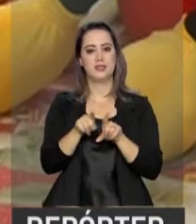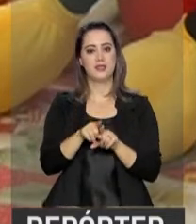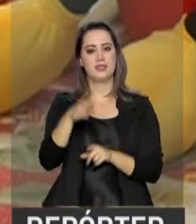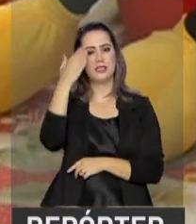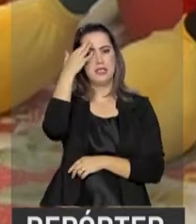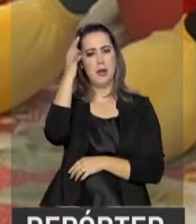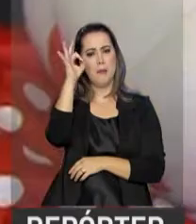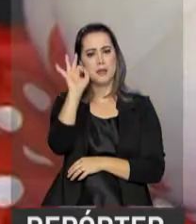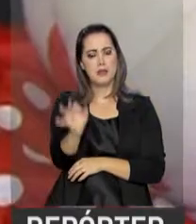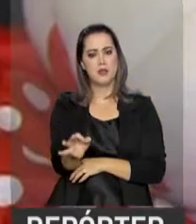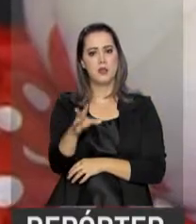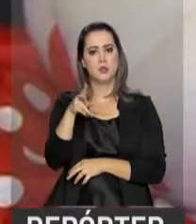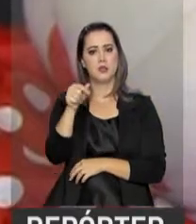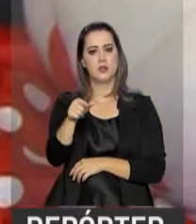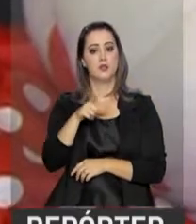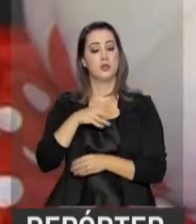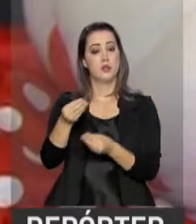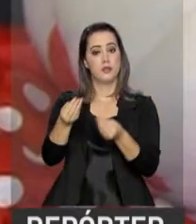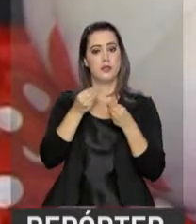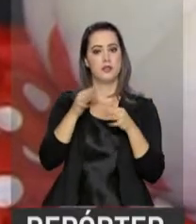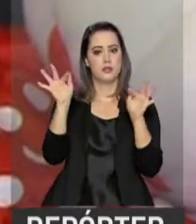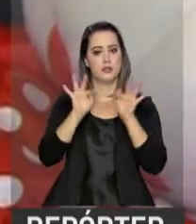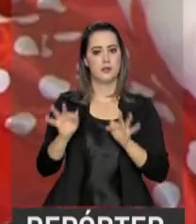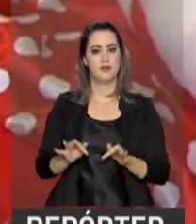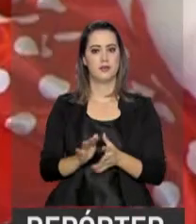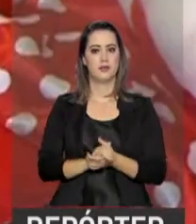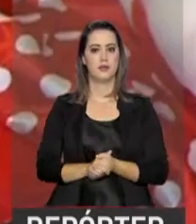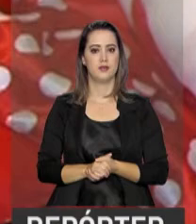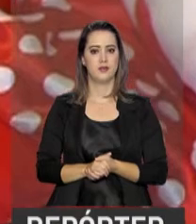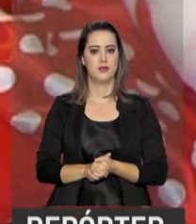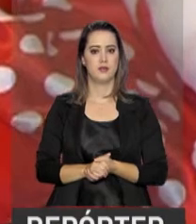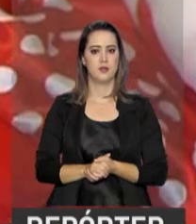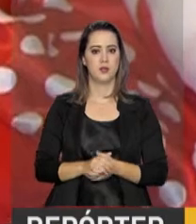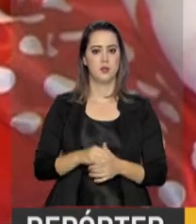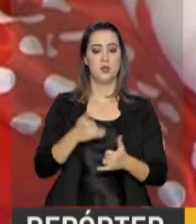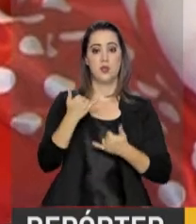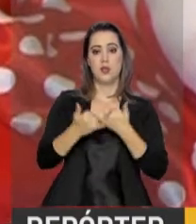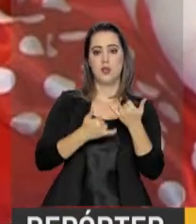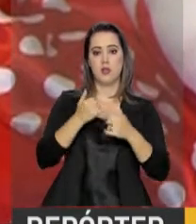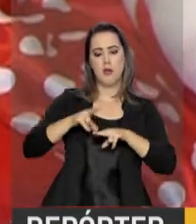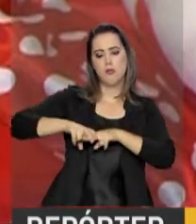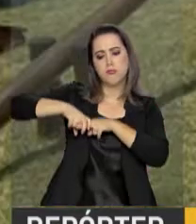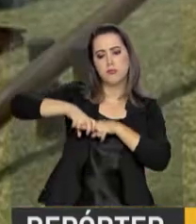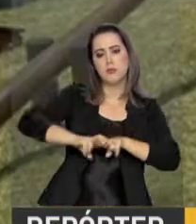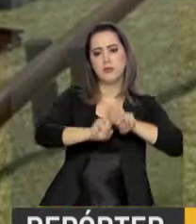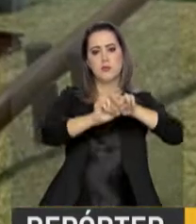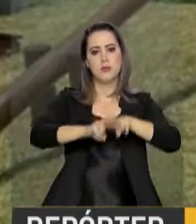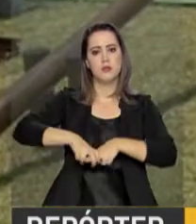sabe direitinho tudo que vai trazer felicidade. Barquinho,